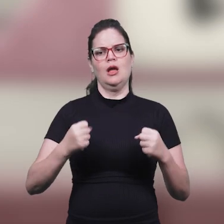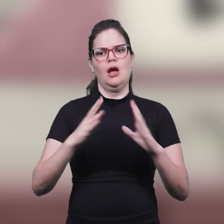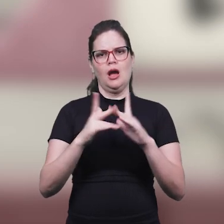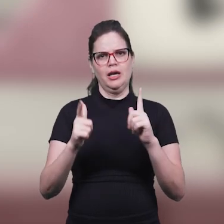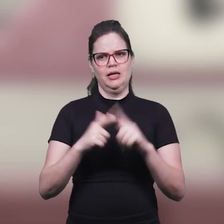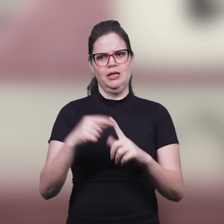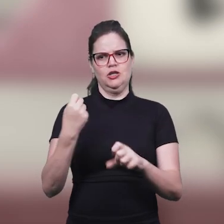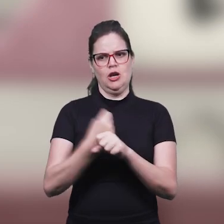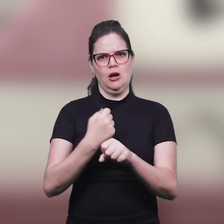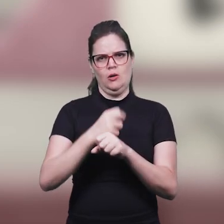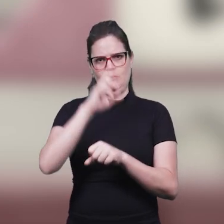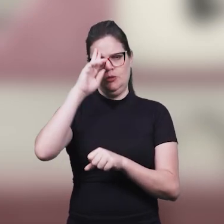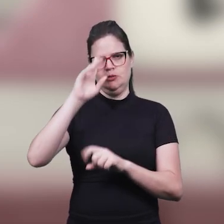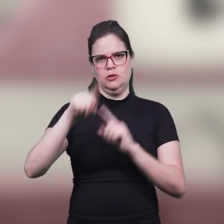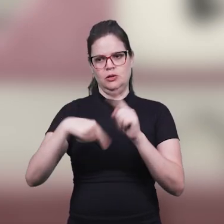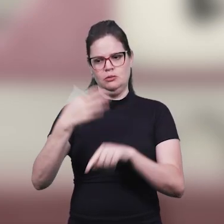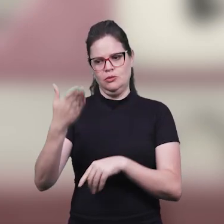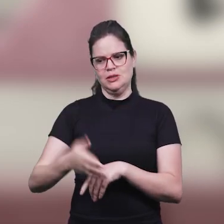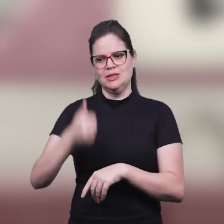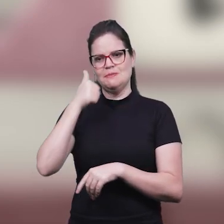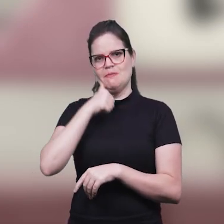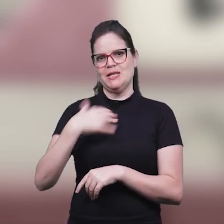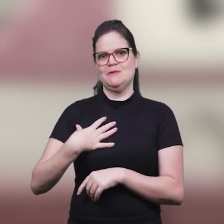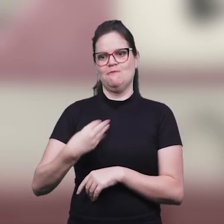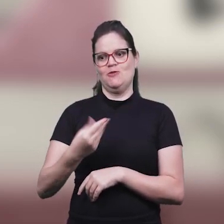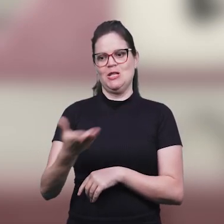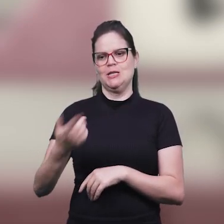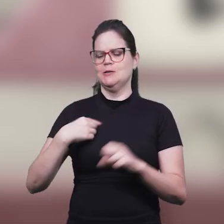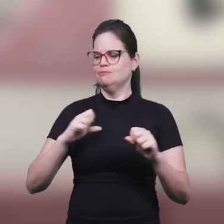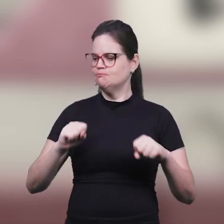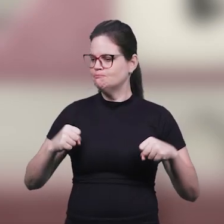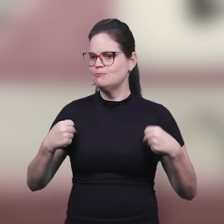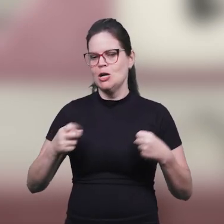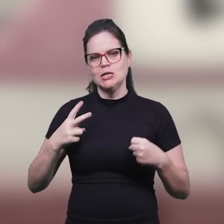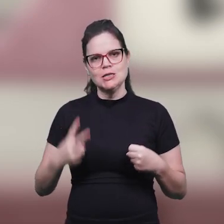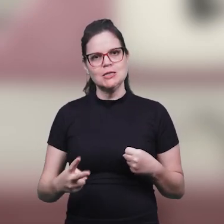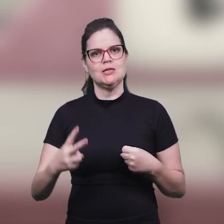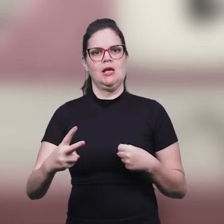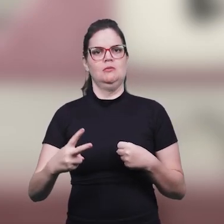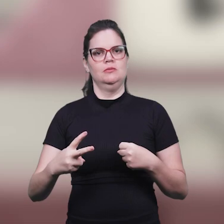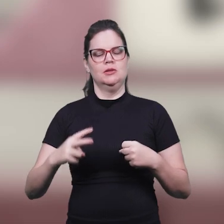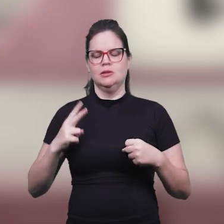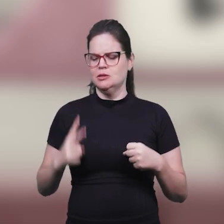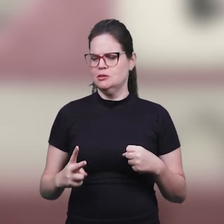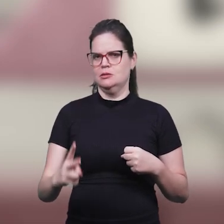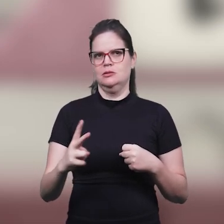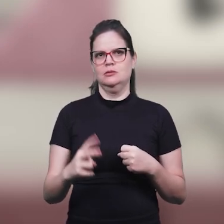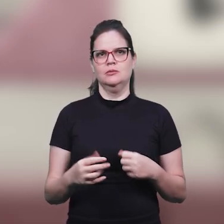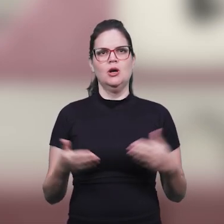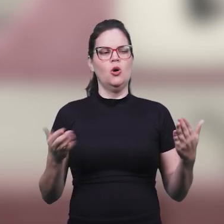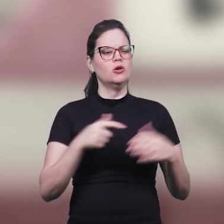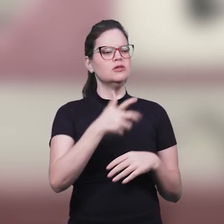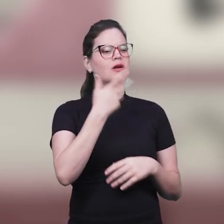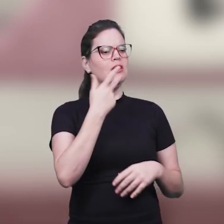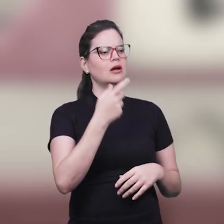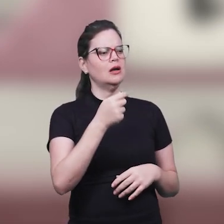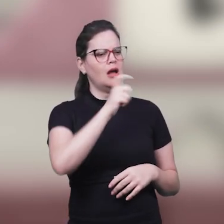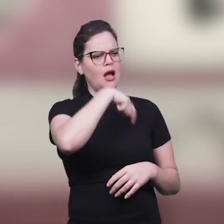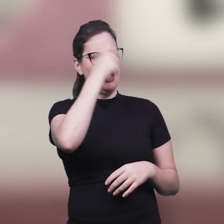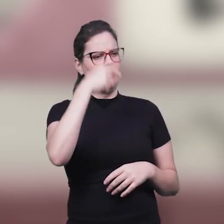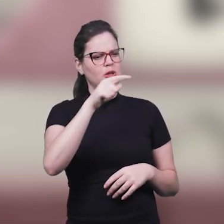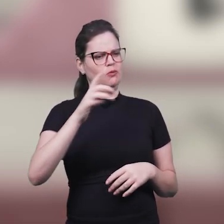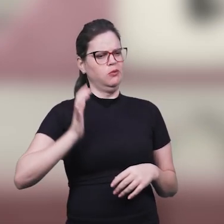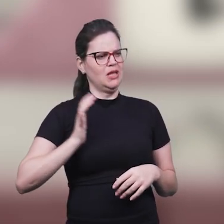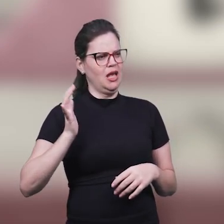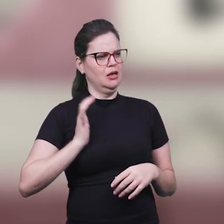tal. Tanto que hoje, você diz assim, Amadeu, você está rico? Não estou rico, eu sou um médico